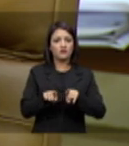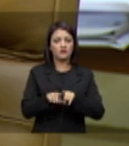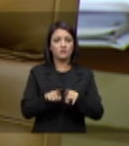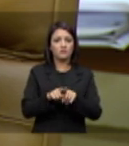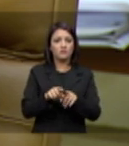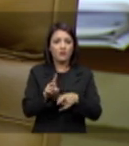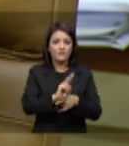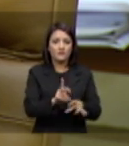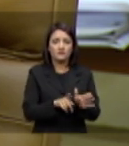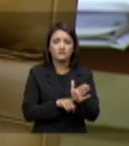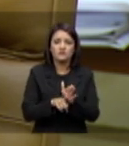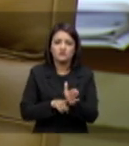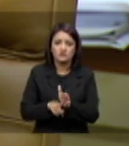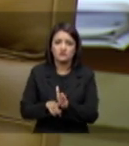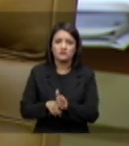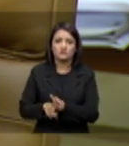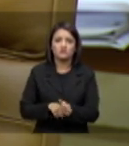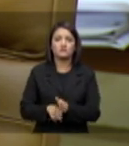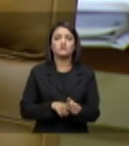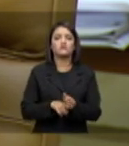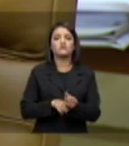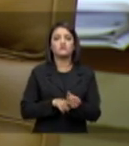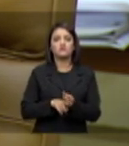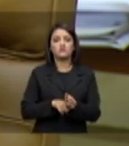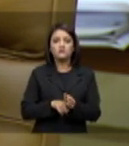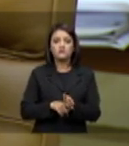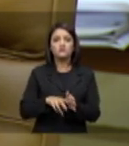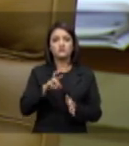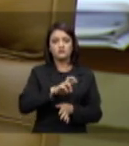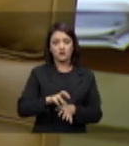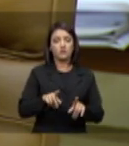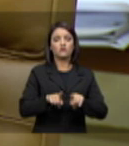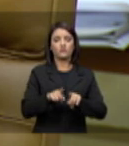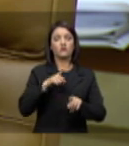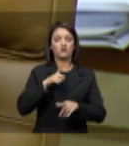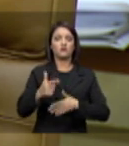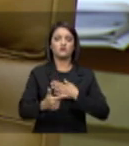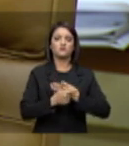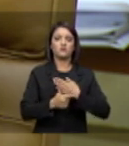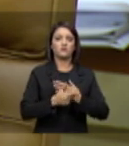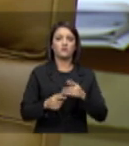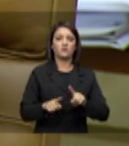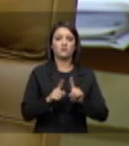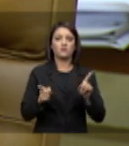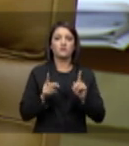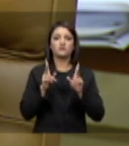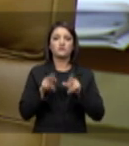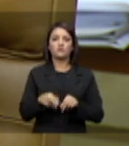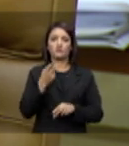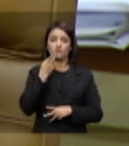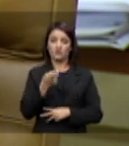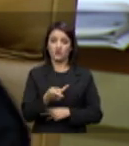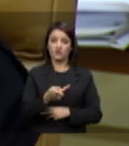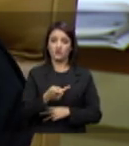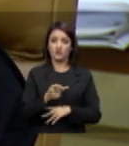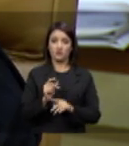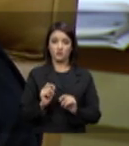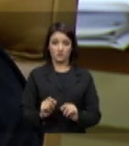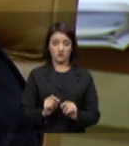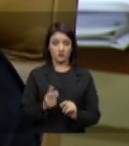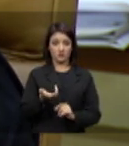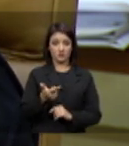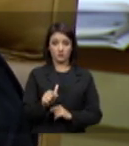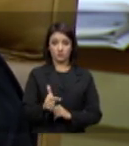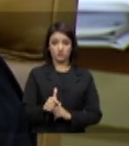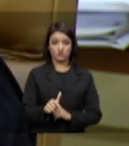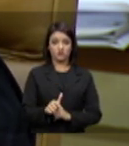esses dois órgãos tem essa incumbência e como foi dito aqui na parte em que não se conheceu